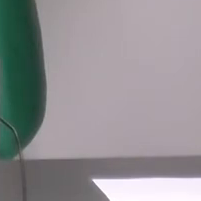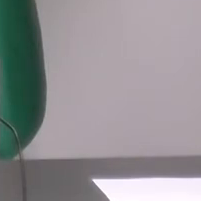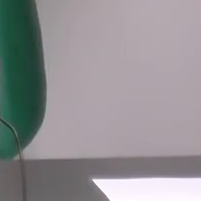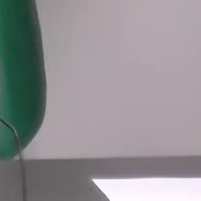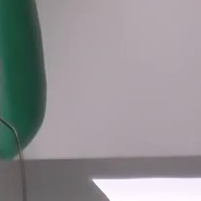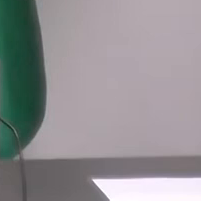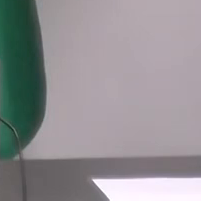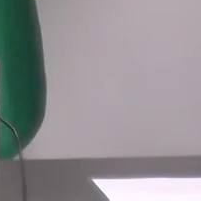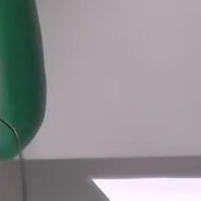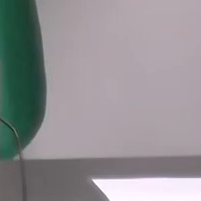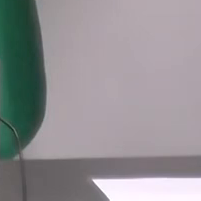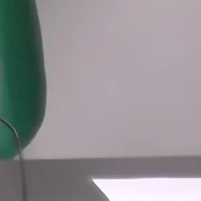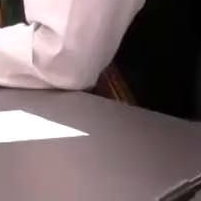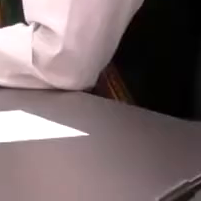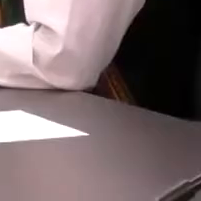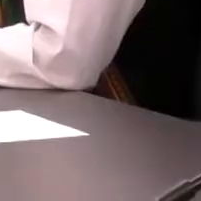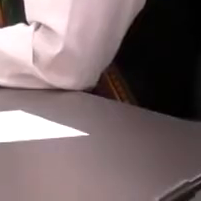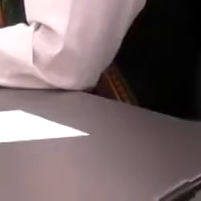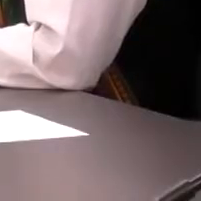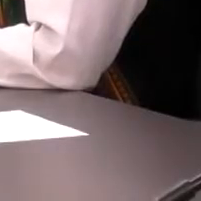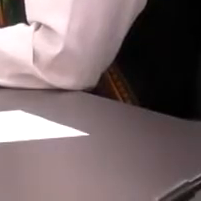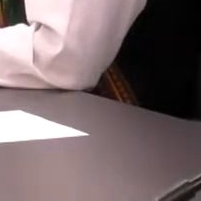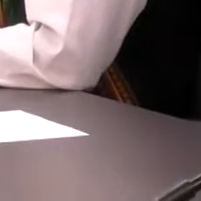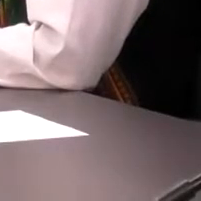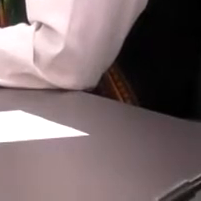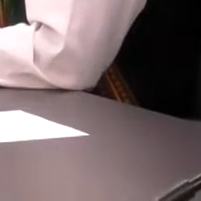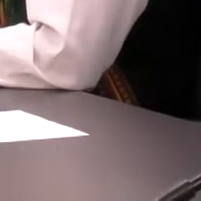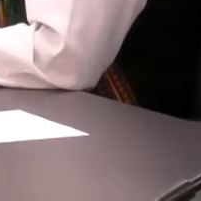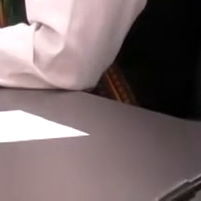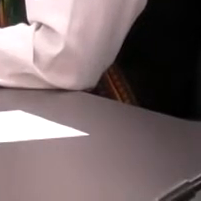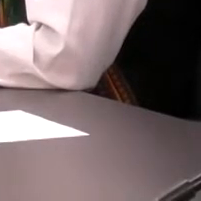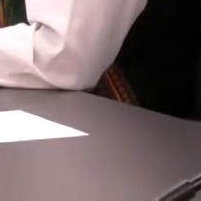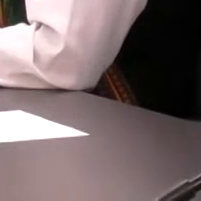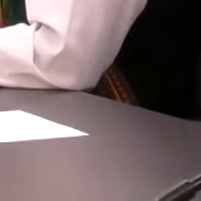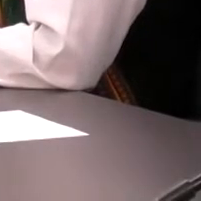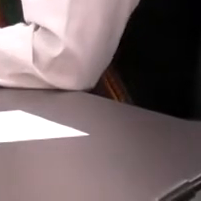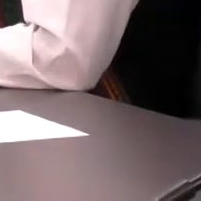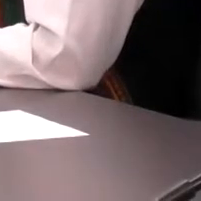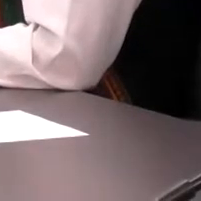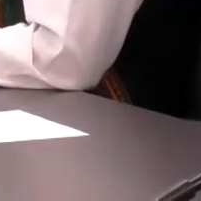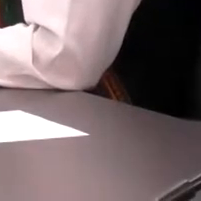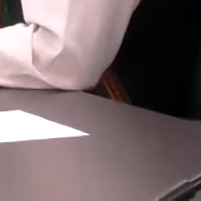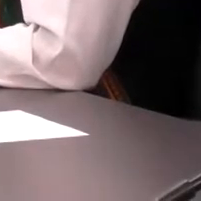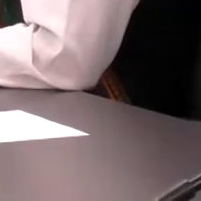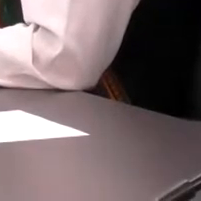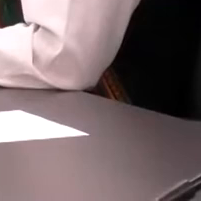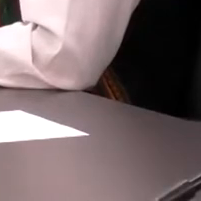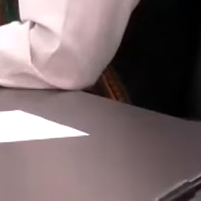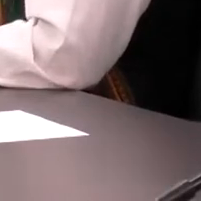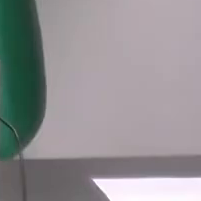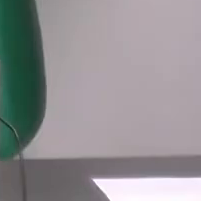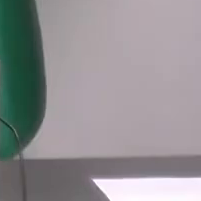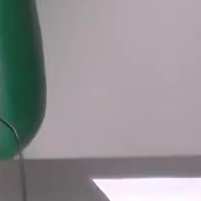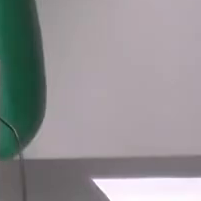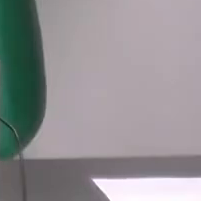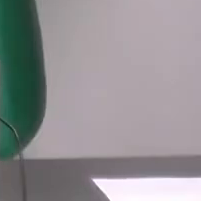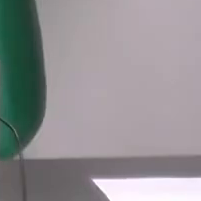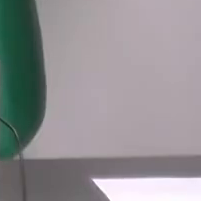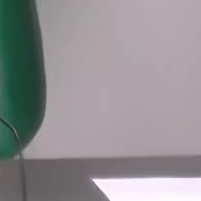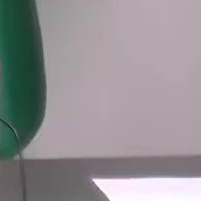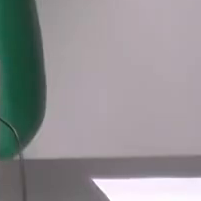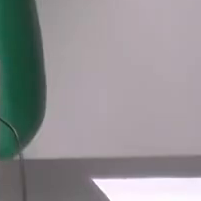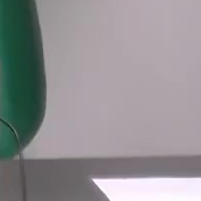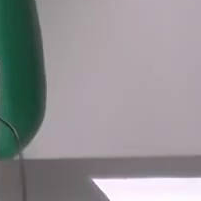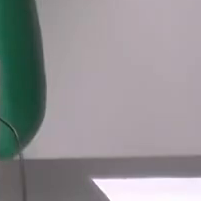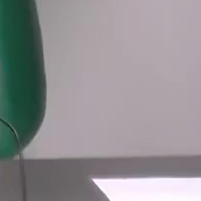despenalizado em tese ele não pode ser preso que não que acontece mas é é crime então no